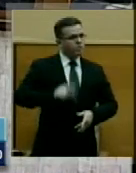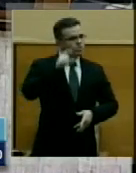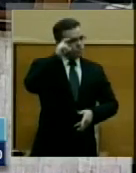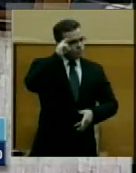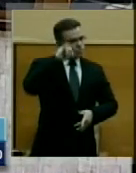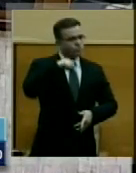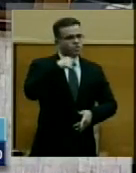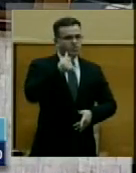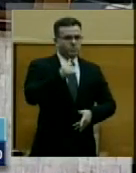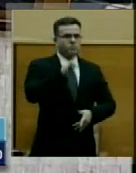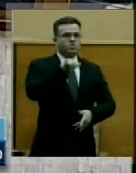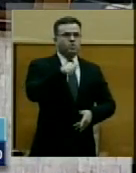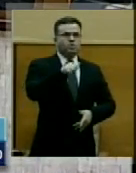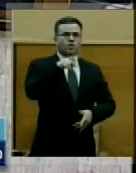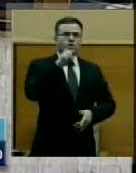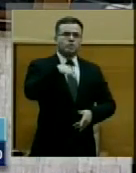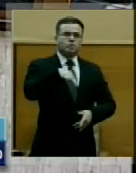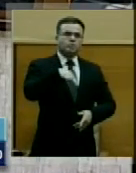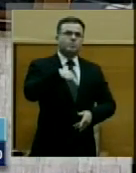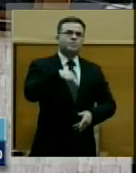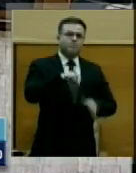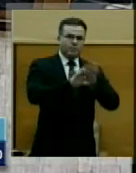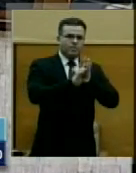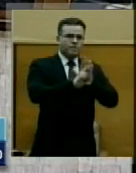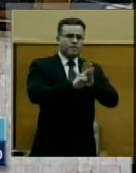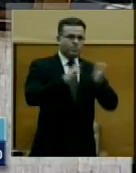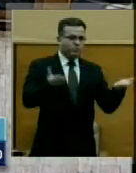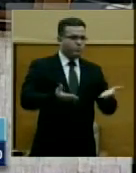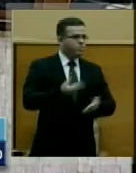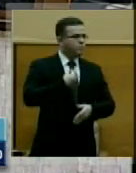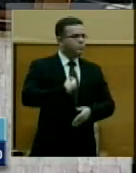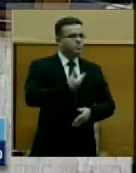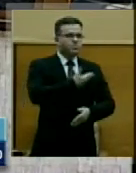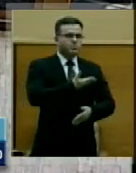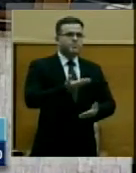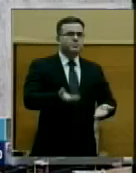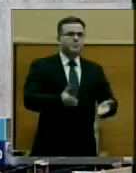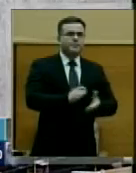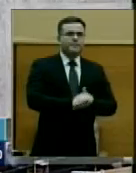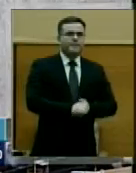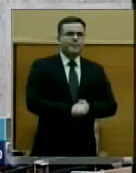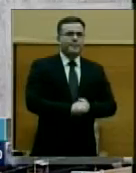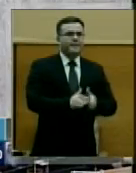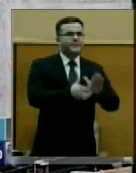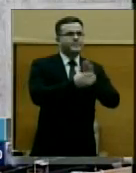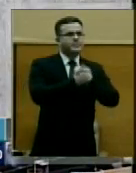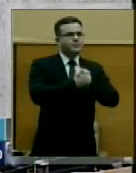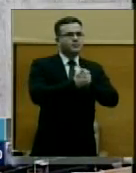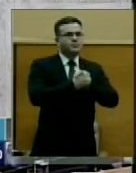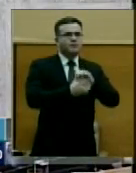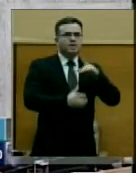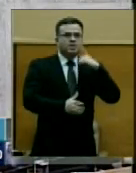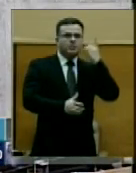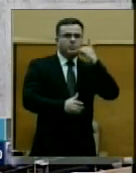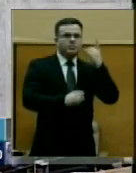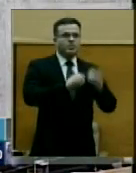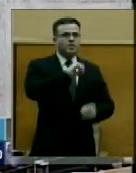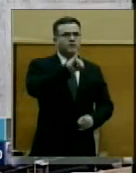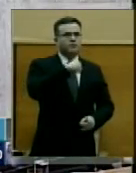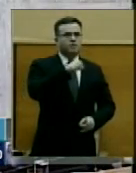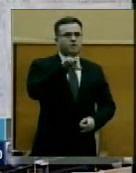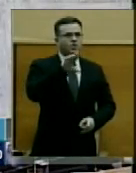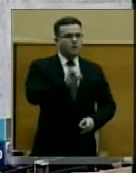representando o governador Jackson Barreto. Saúdo também o deputado Jairo Santana,